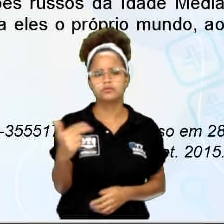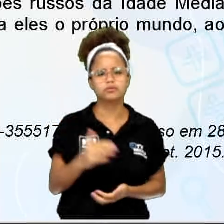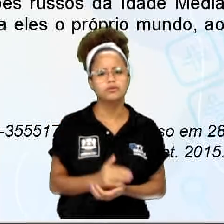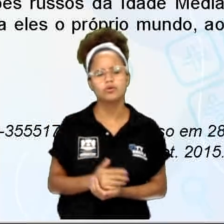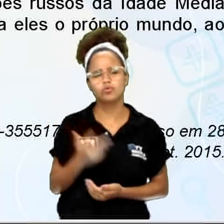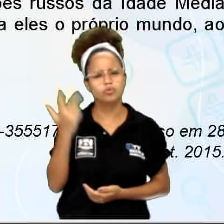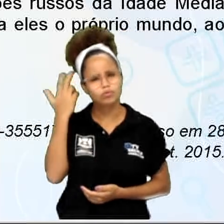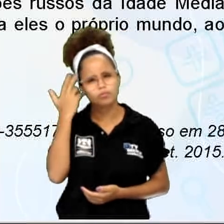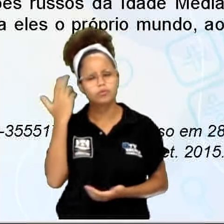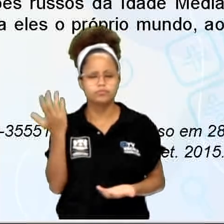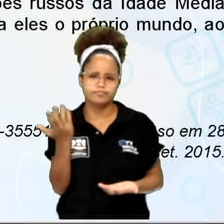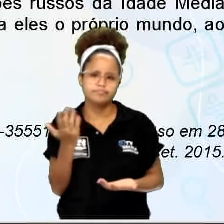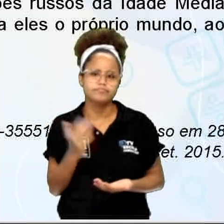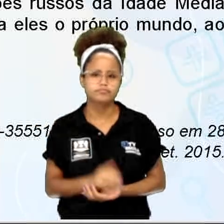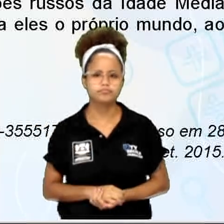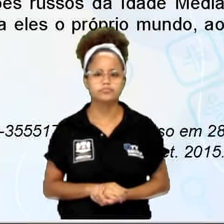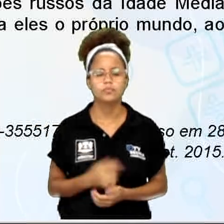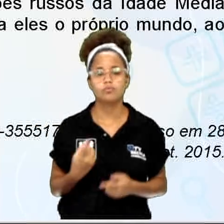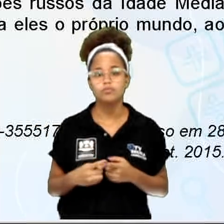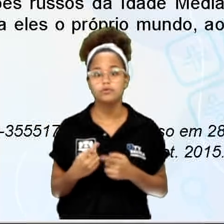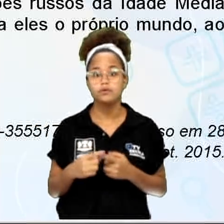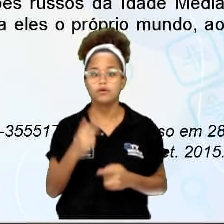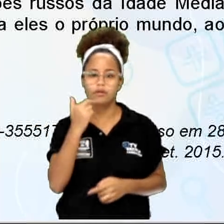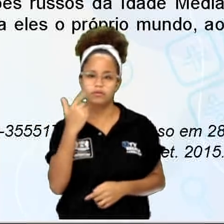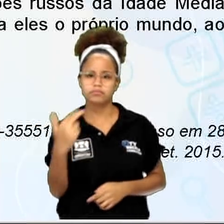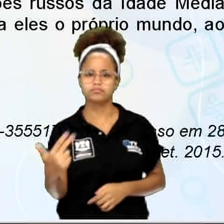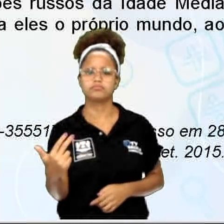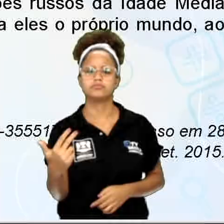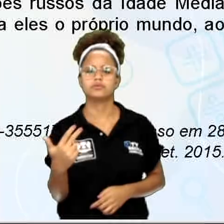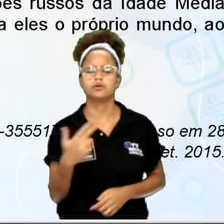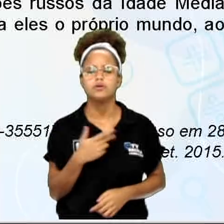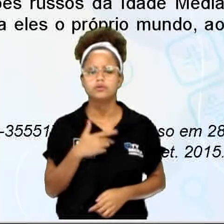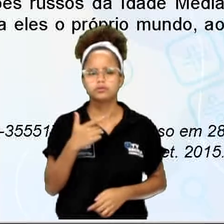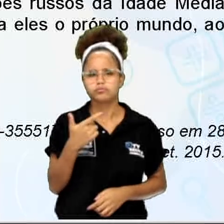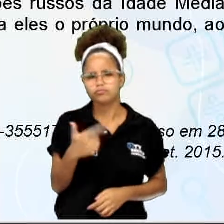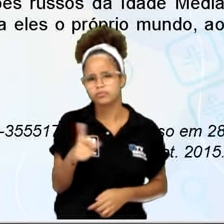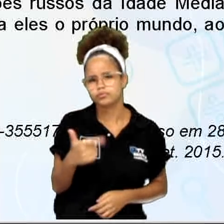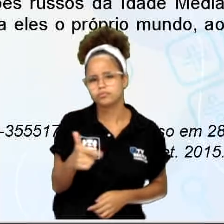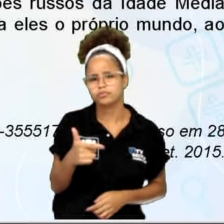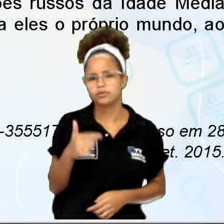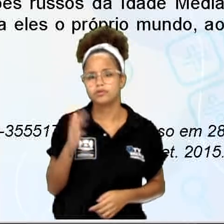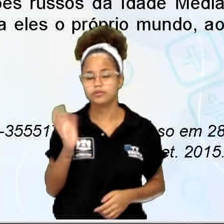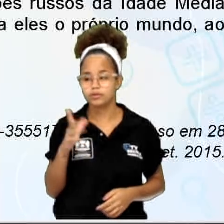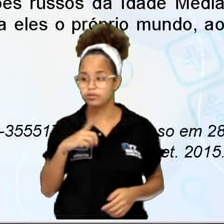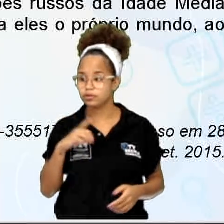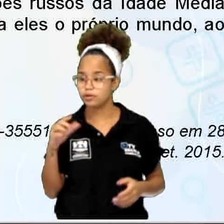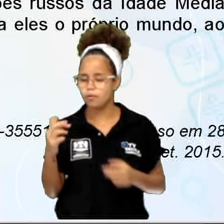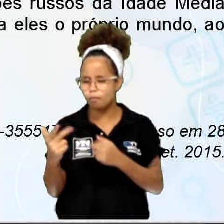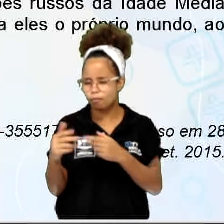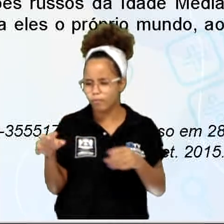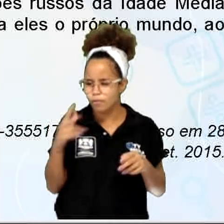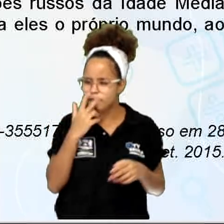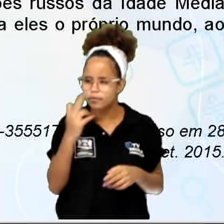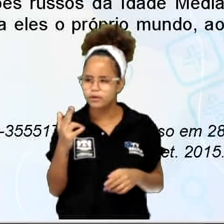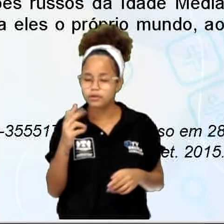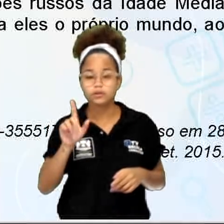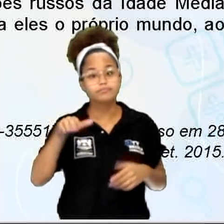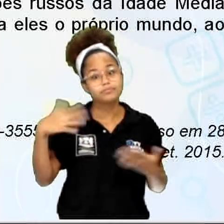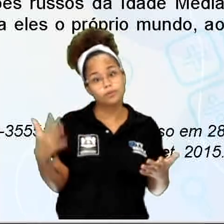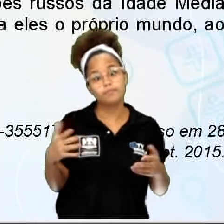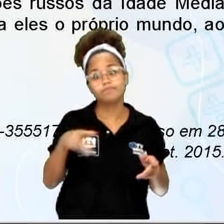parentesco. Afinal, se línguas não aparentadas partilham palavras, então seus